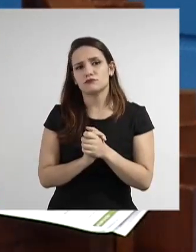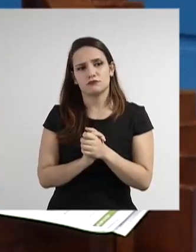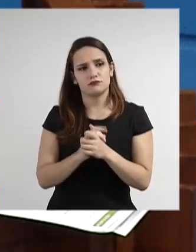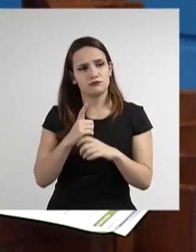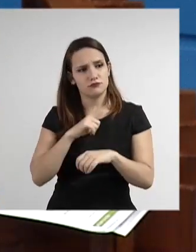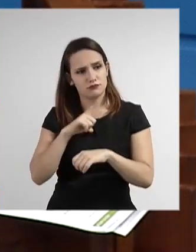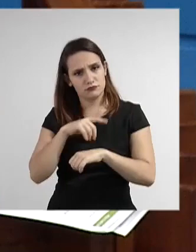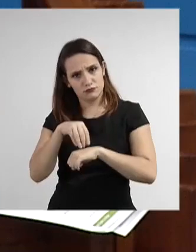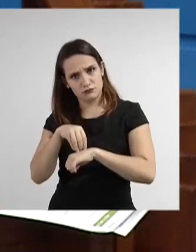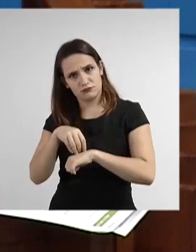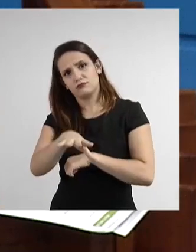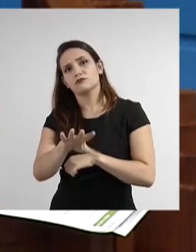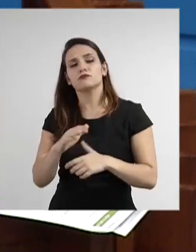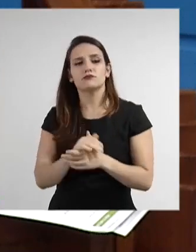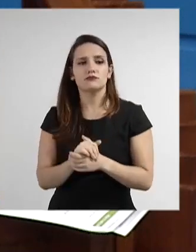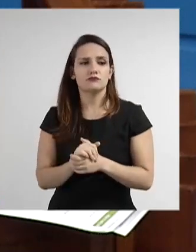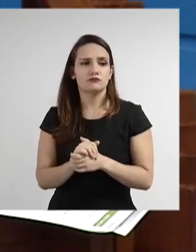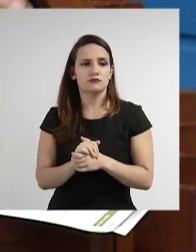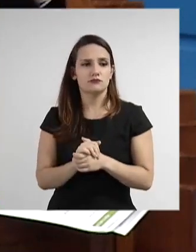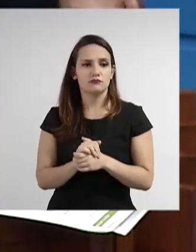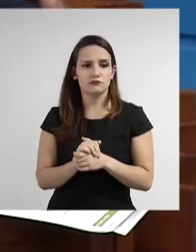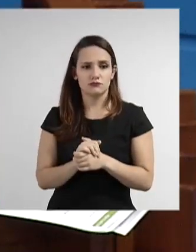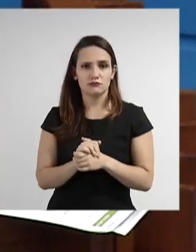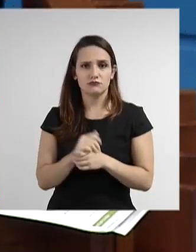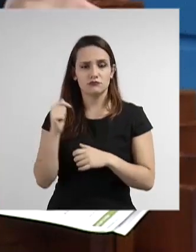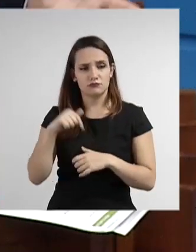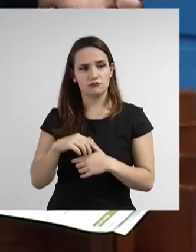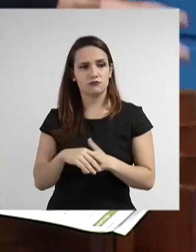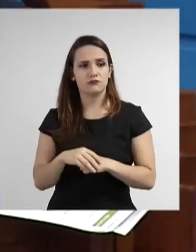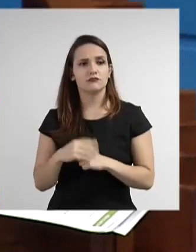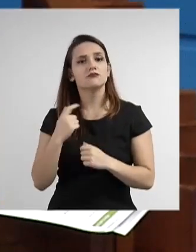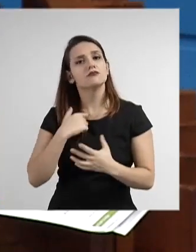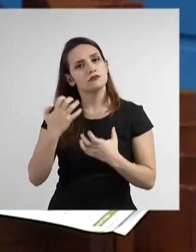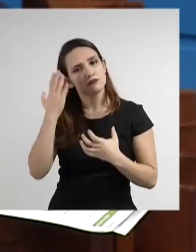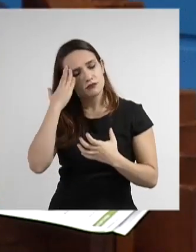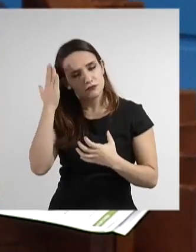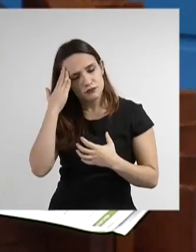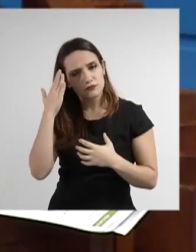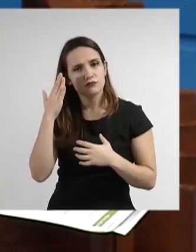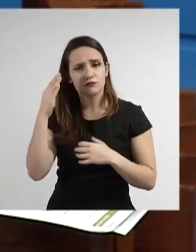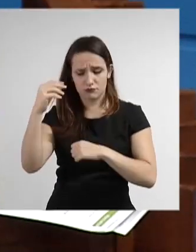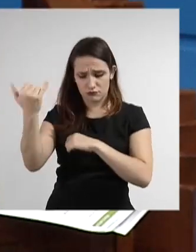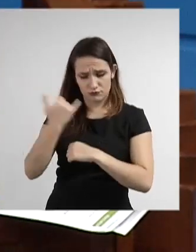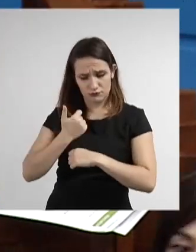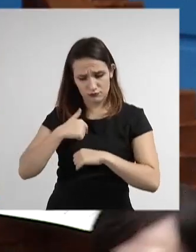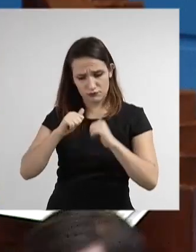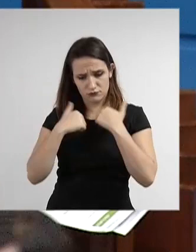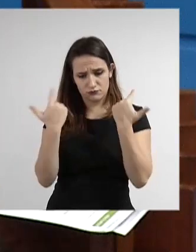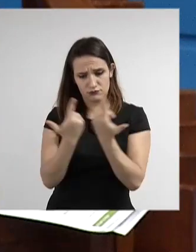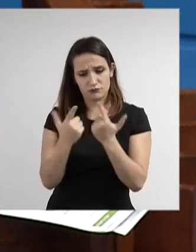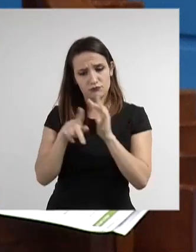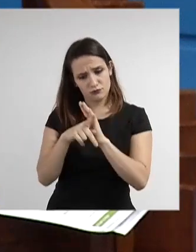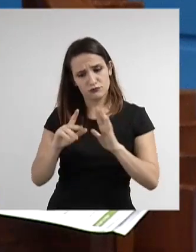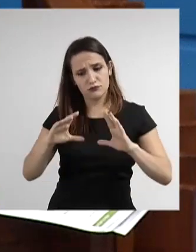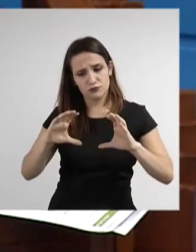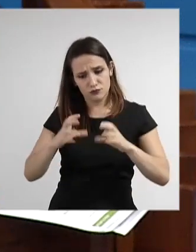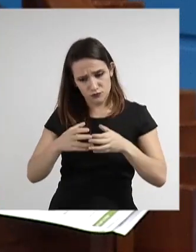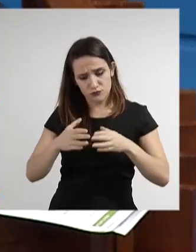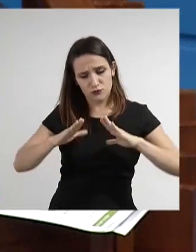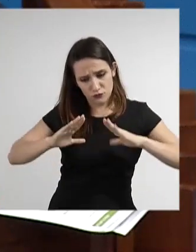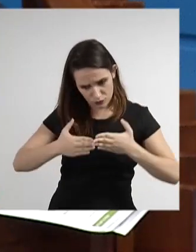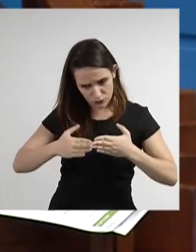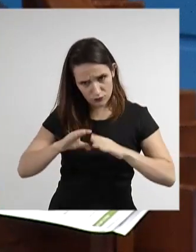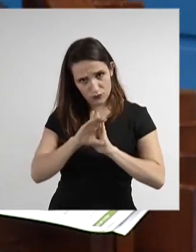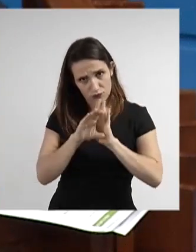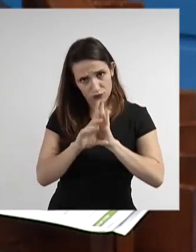imprensa e diga para a Assembleia, através da Comissão de Assistência Social, acredito que